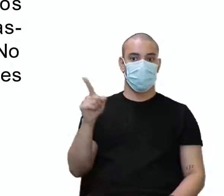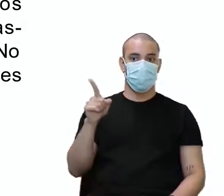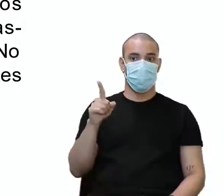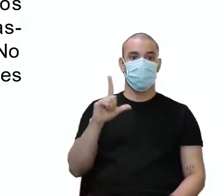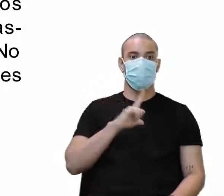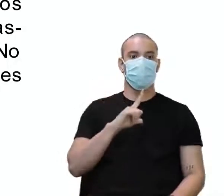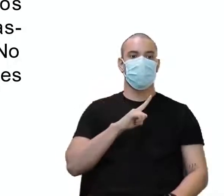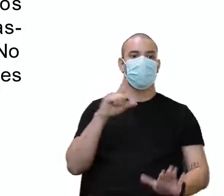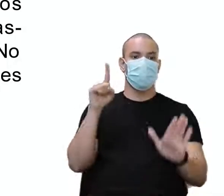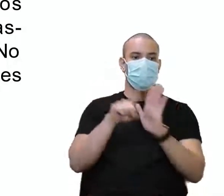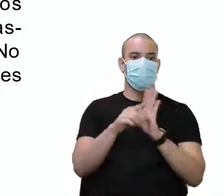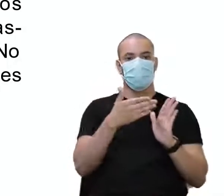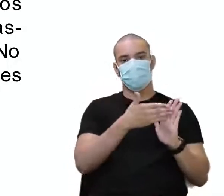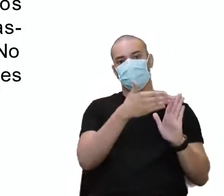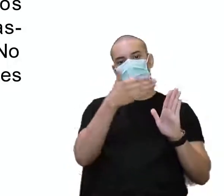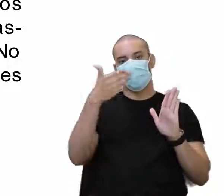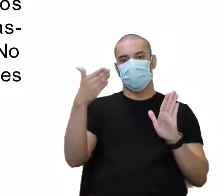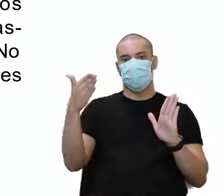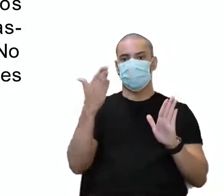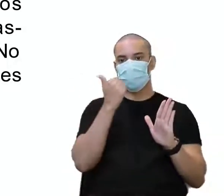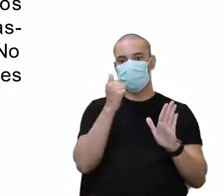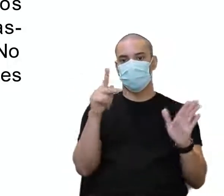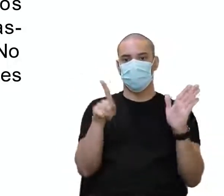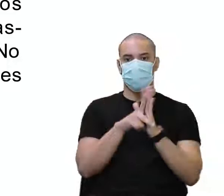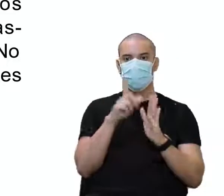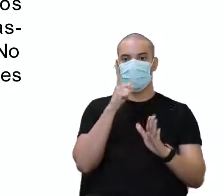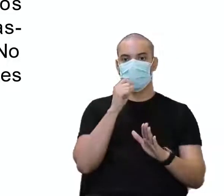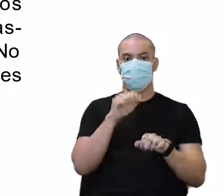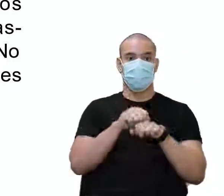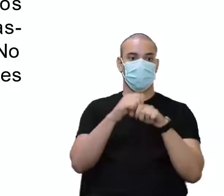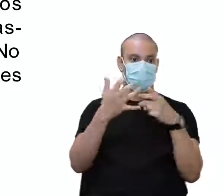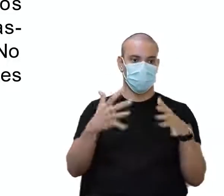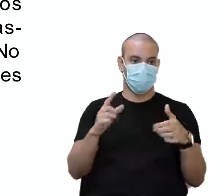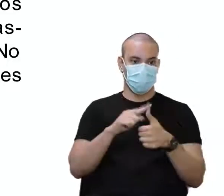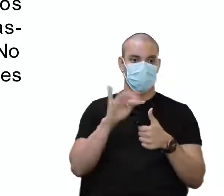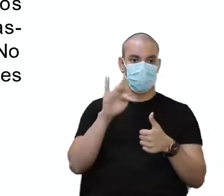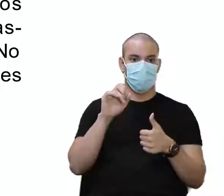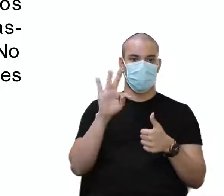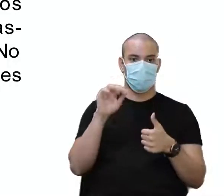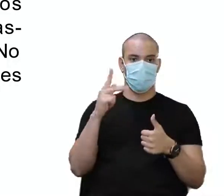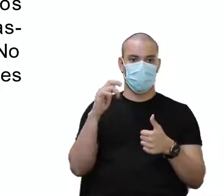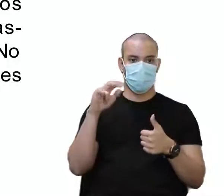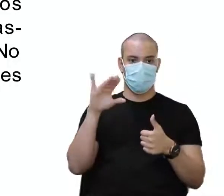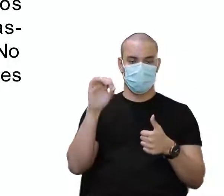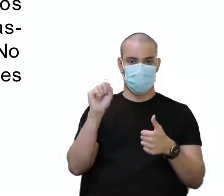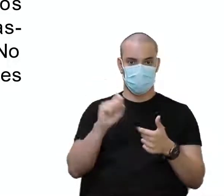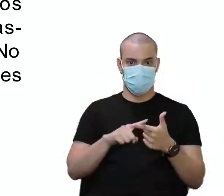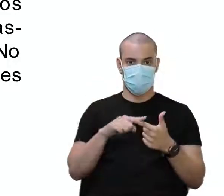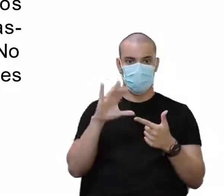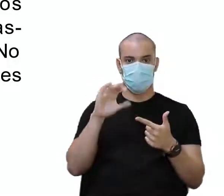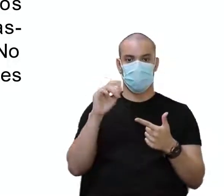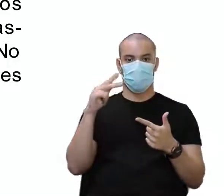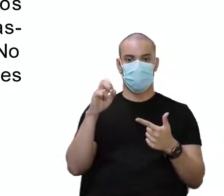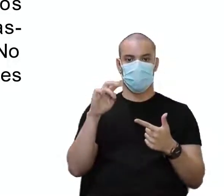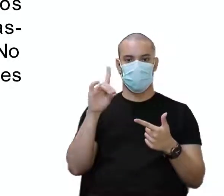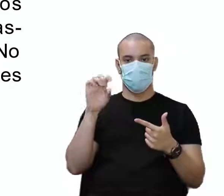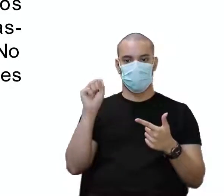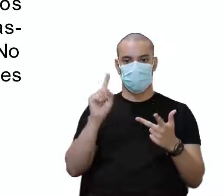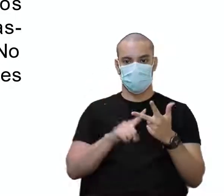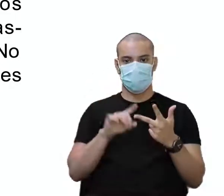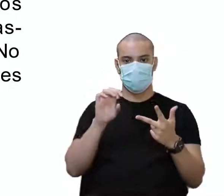Considere a seguinte cadeia alimentar em um ambiente marinho. Então, nós vamos ter fitoplâncton, copépodes, sardinhas e